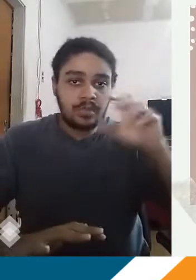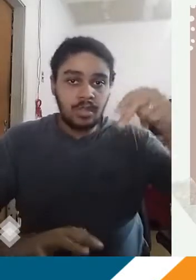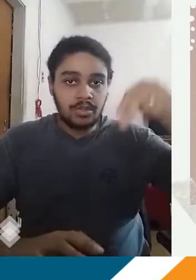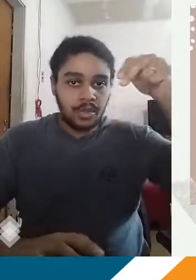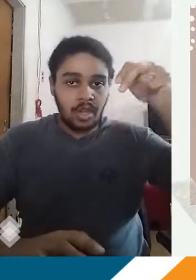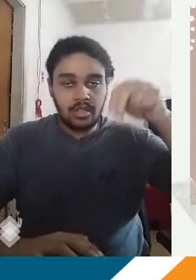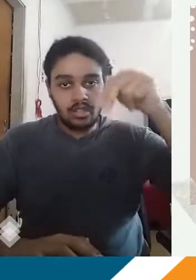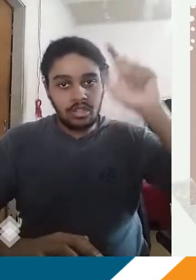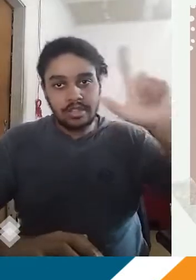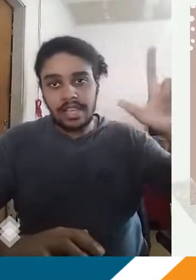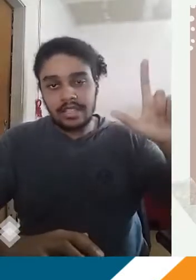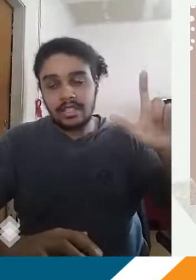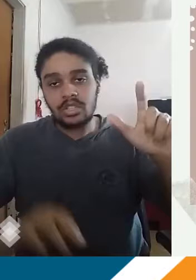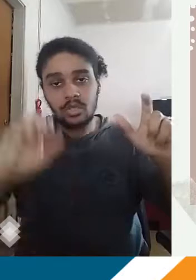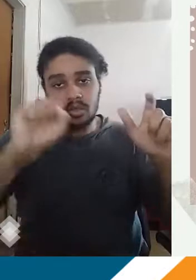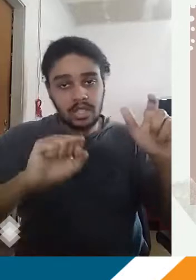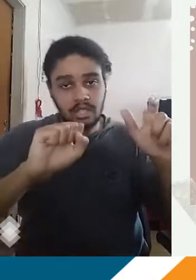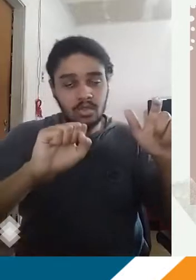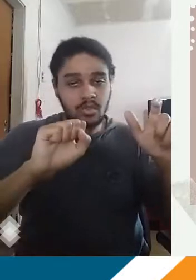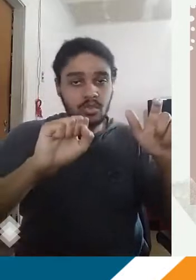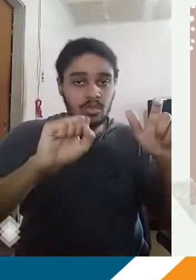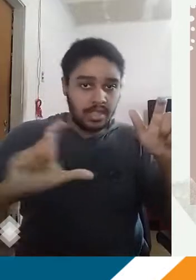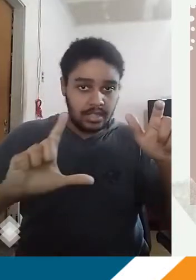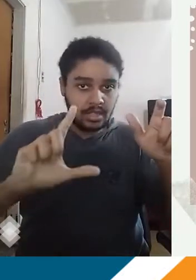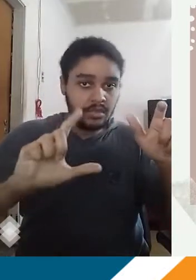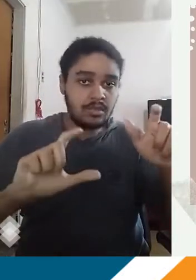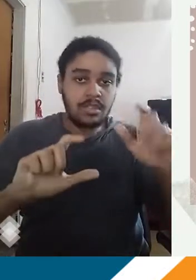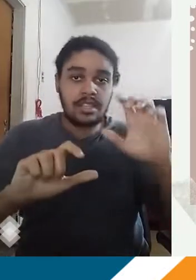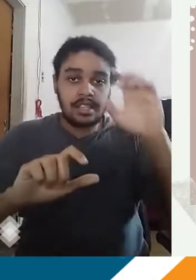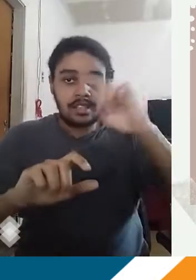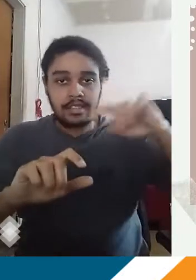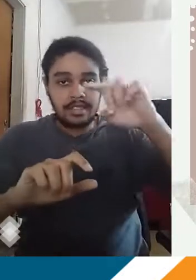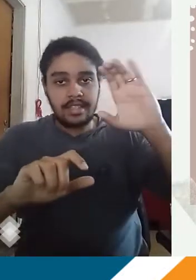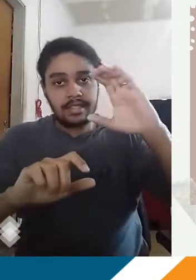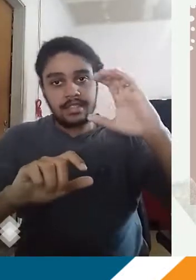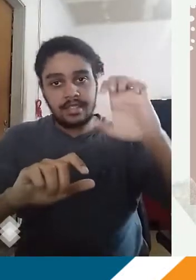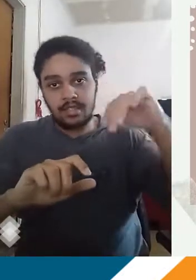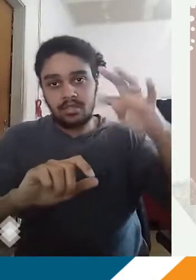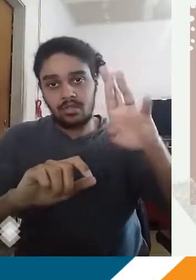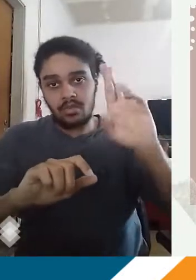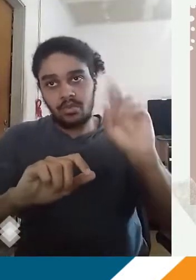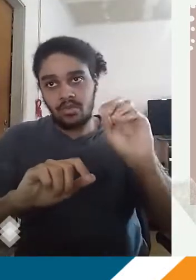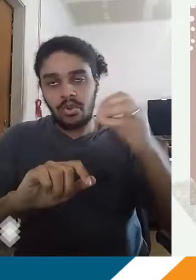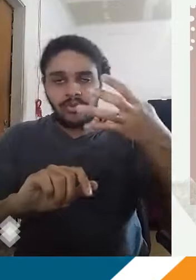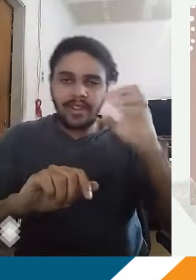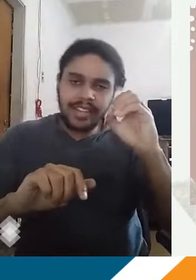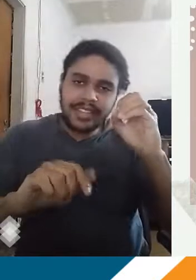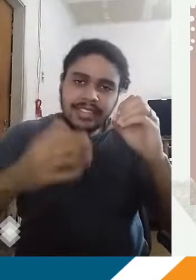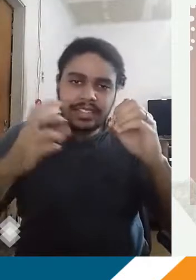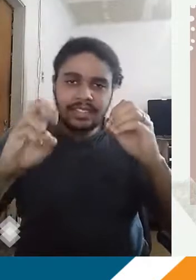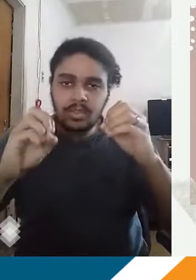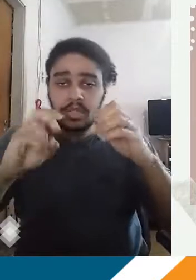grandes regiões, da região Norte, Nordeste, Sudeste, Sul e Centro-Oeste, tivemos ali, a partir dos anos 40